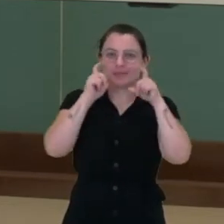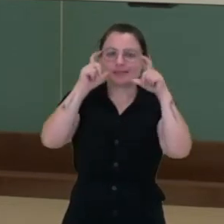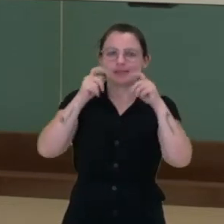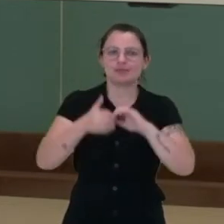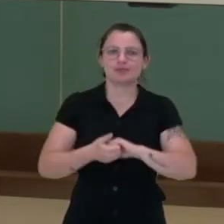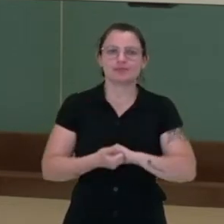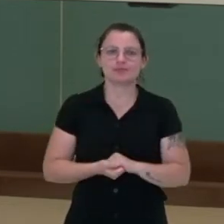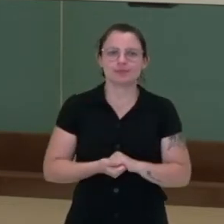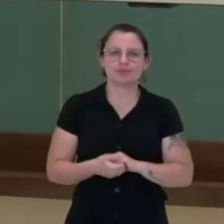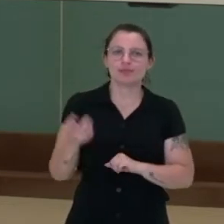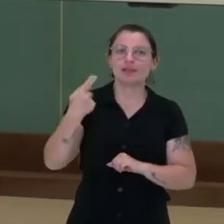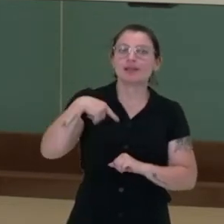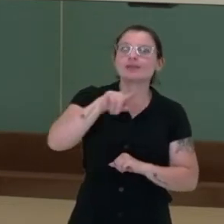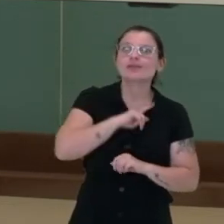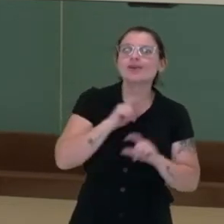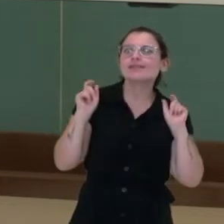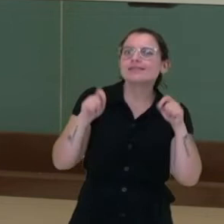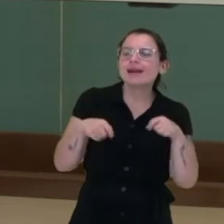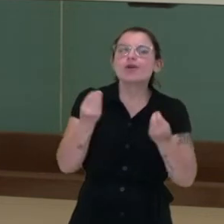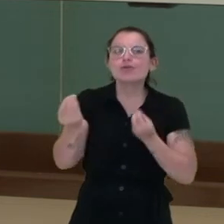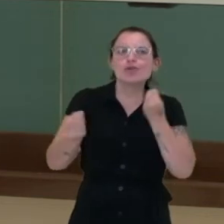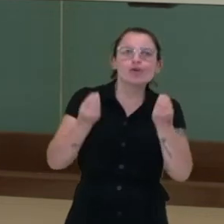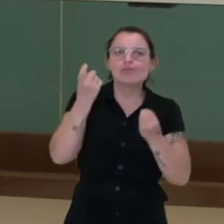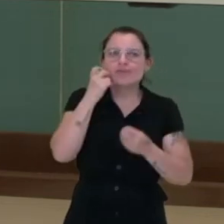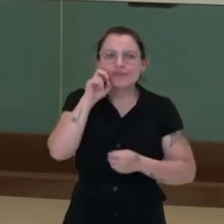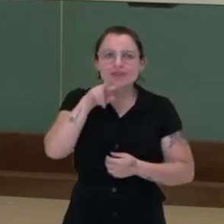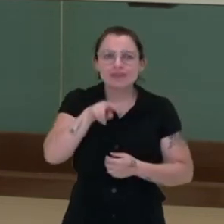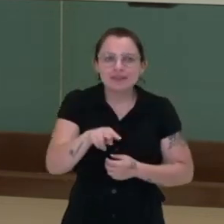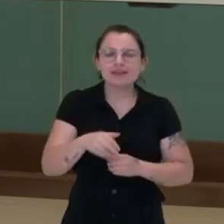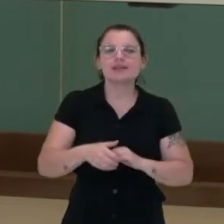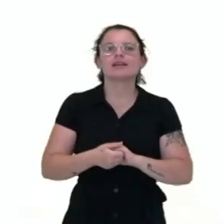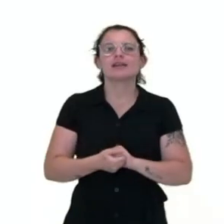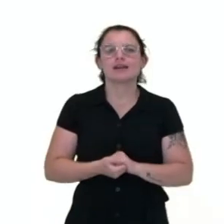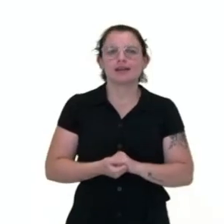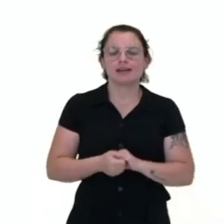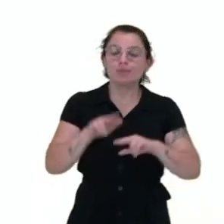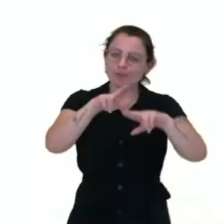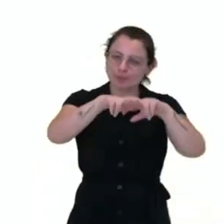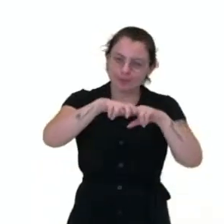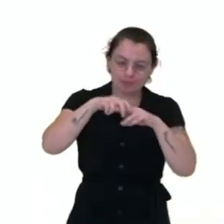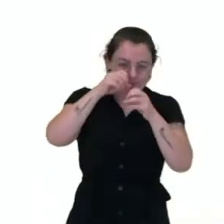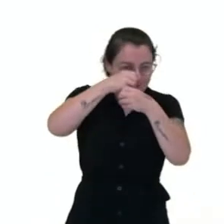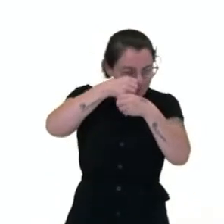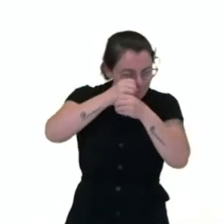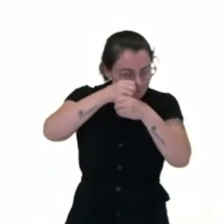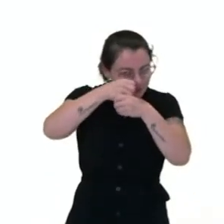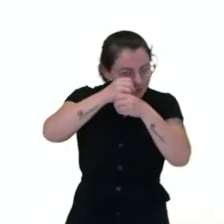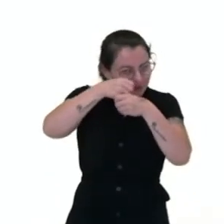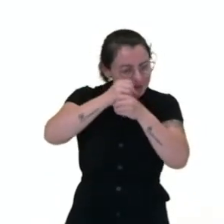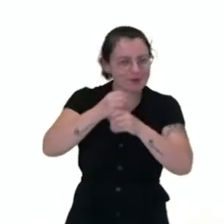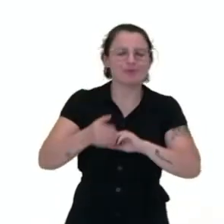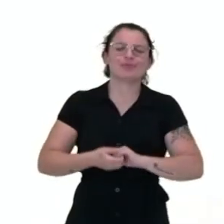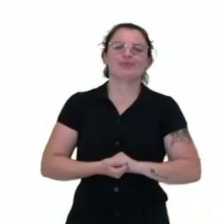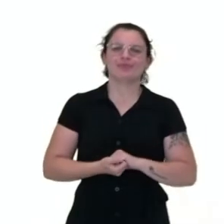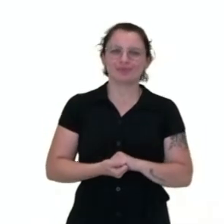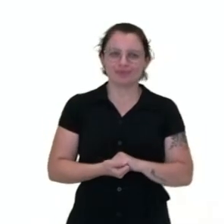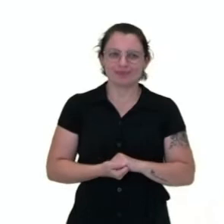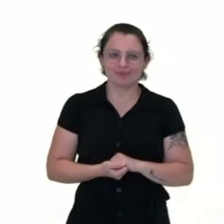consegue observar essas células e, consequentemente, o tecido através de um instrumento chamado